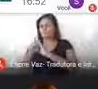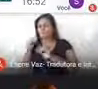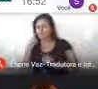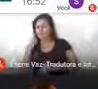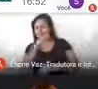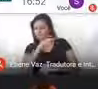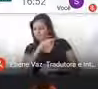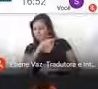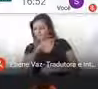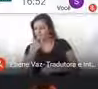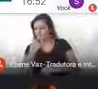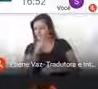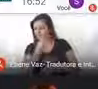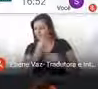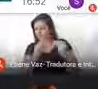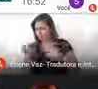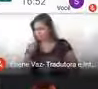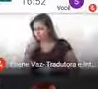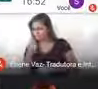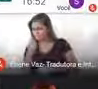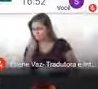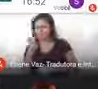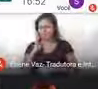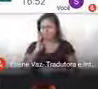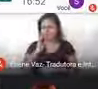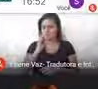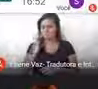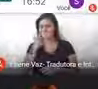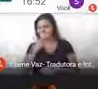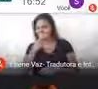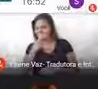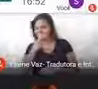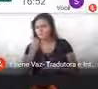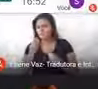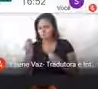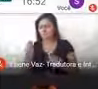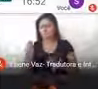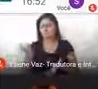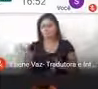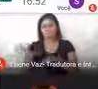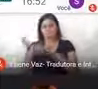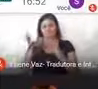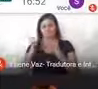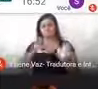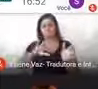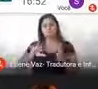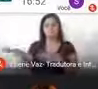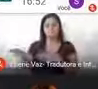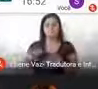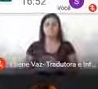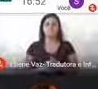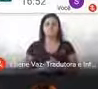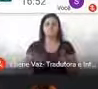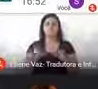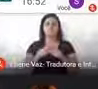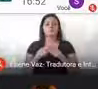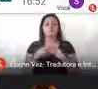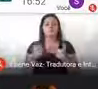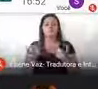Então, o último pé desse tripé, os colaboradores. Então, nesse projeto, nós entrevistamos